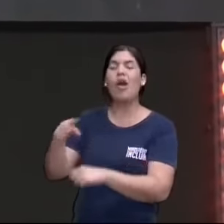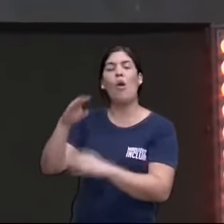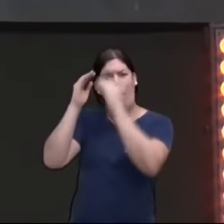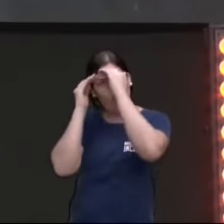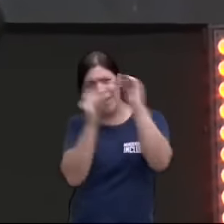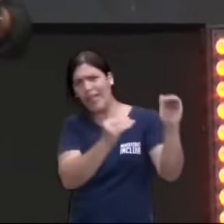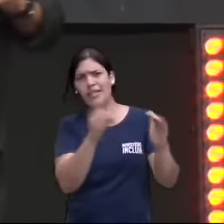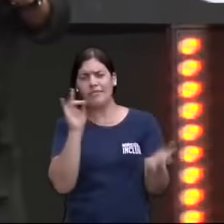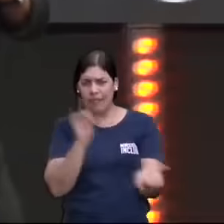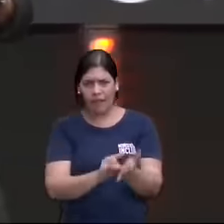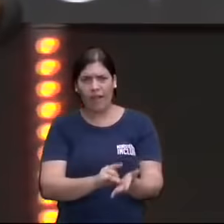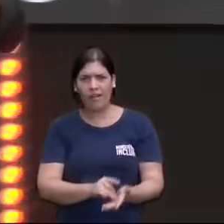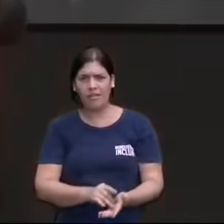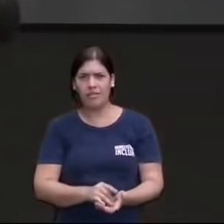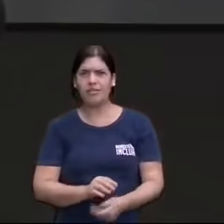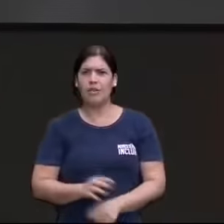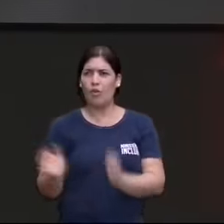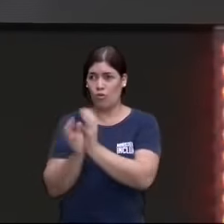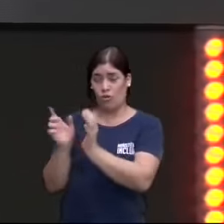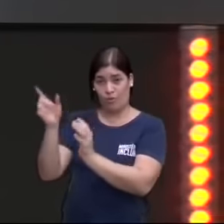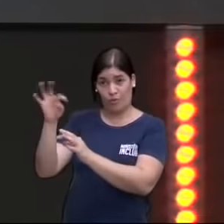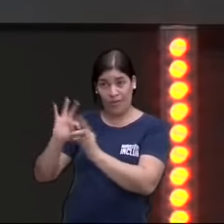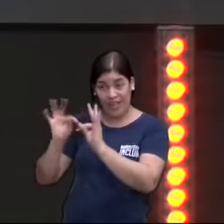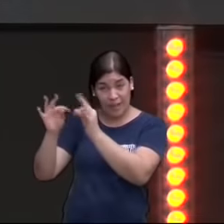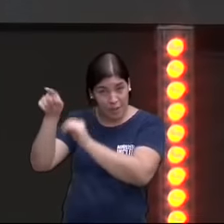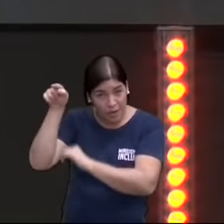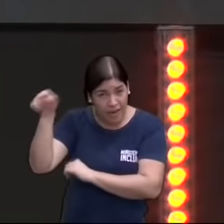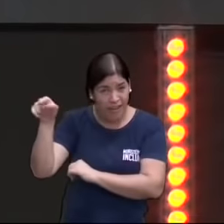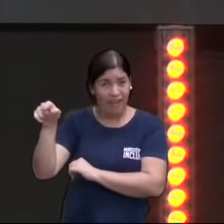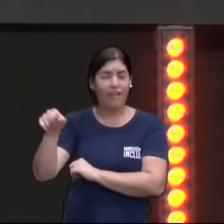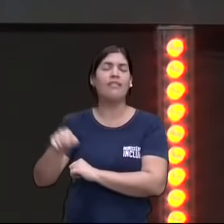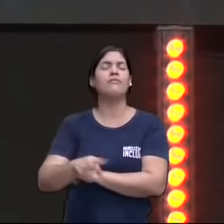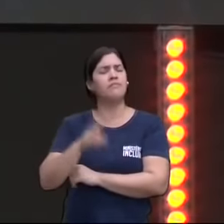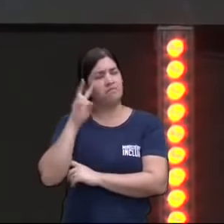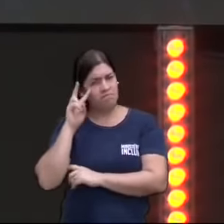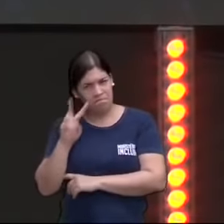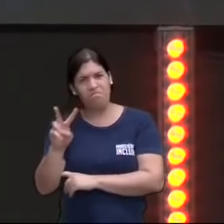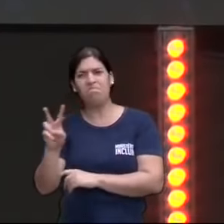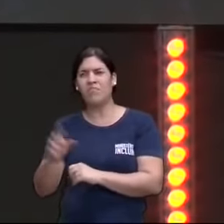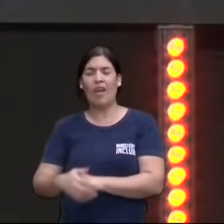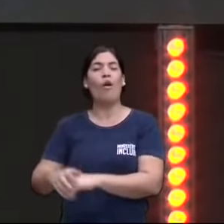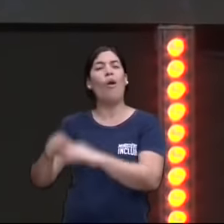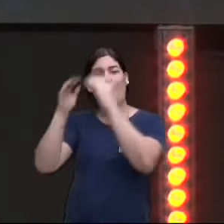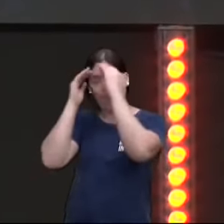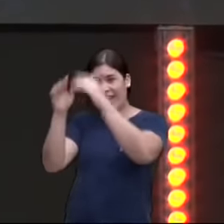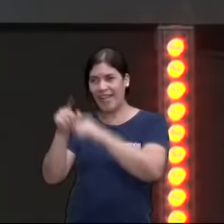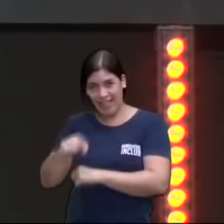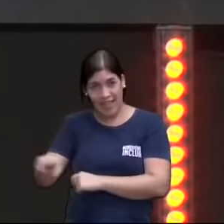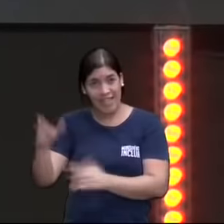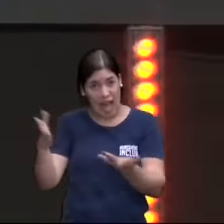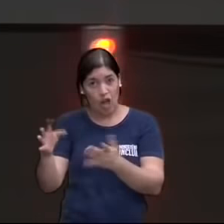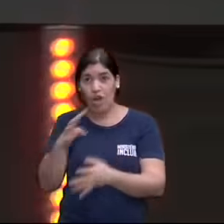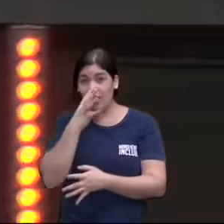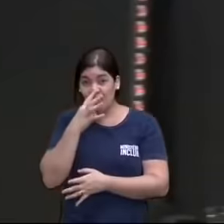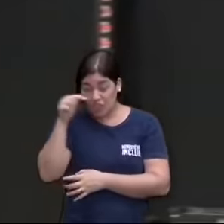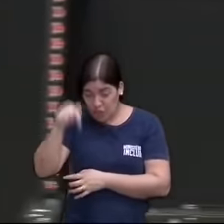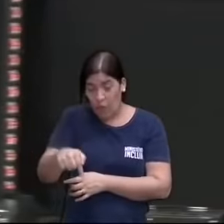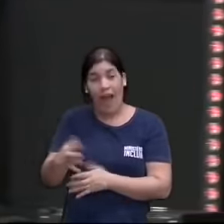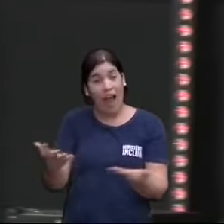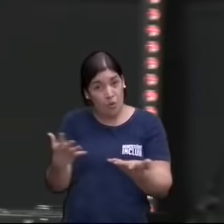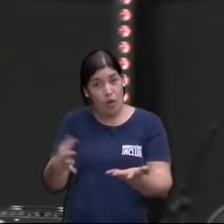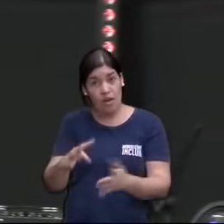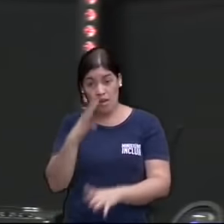Estão me ouvindo agora? O evangelho transformando a vida deles. Estão lá me ouvindo agora. Estão lá sentados lá me